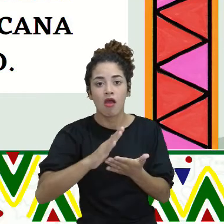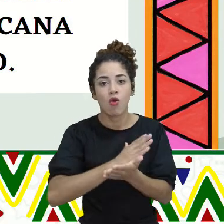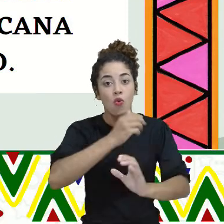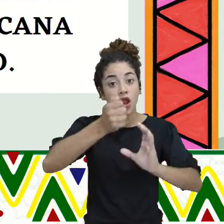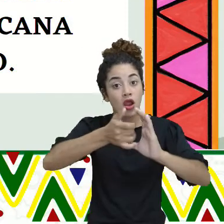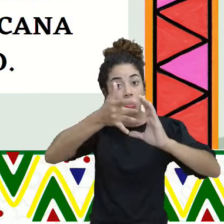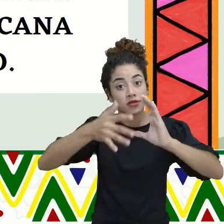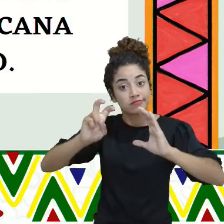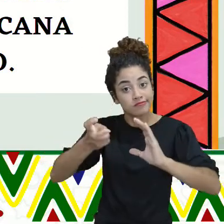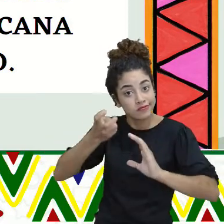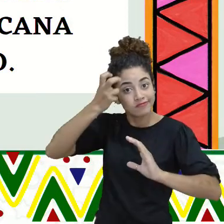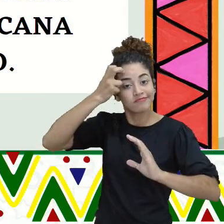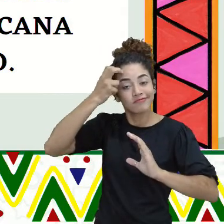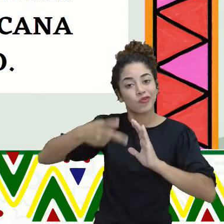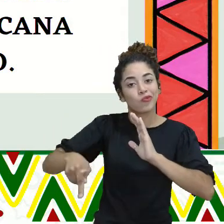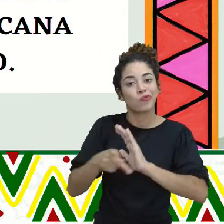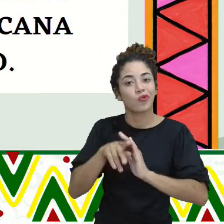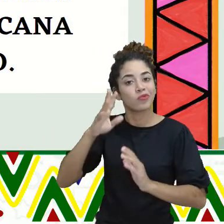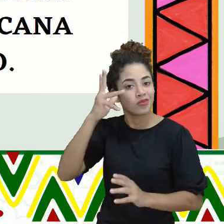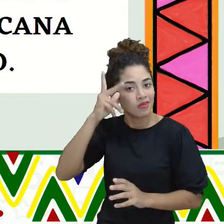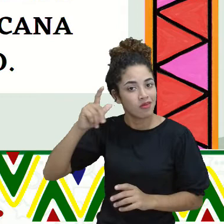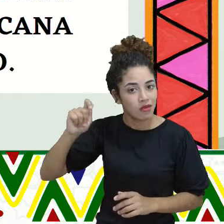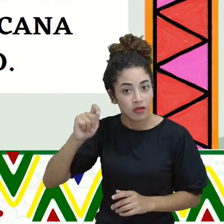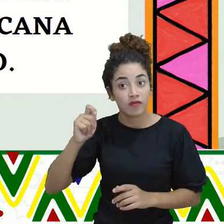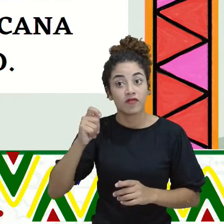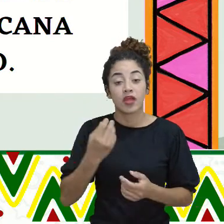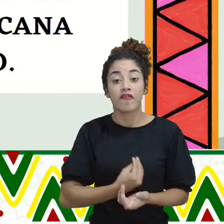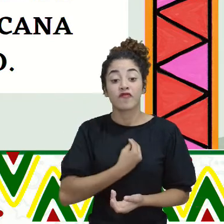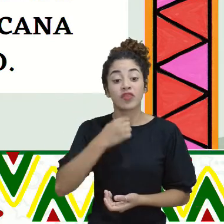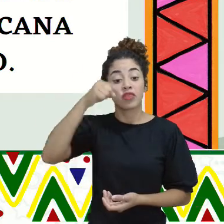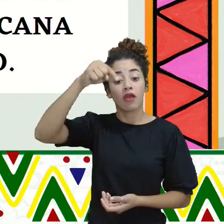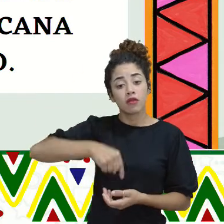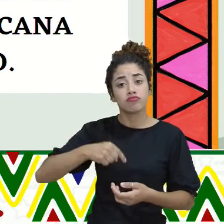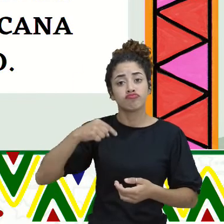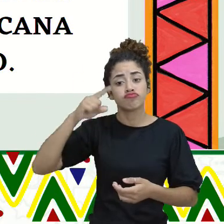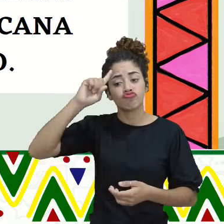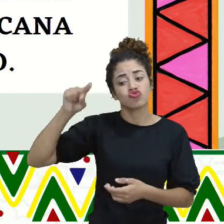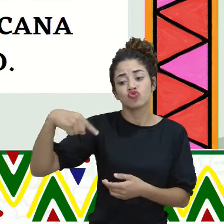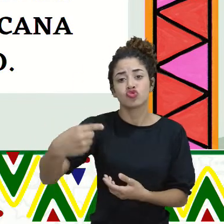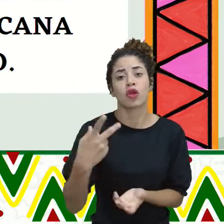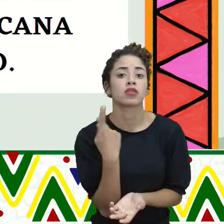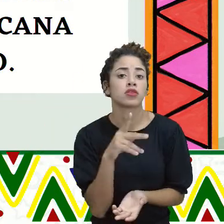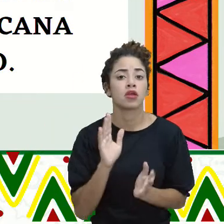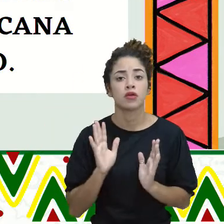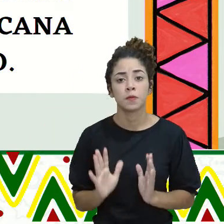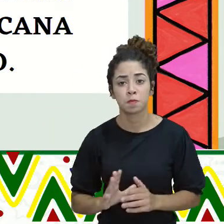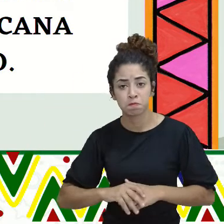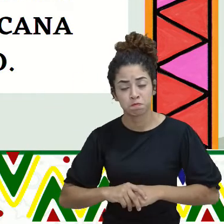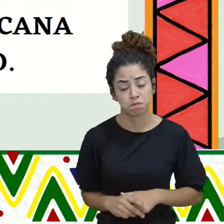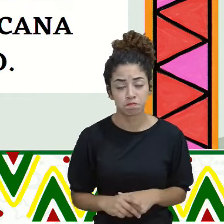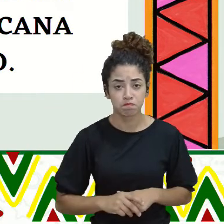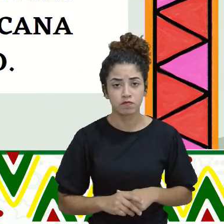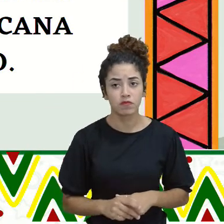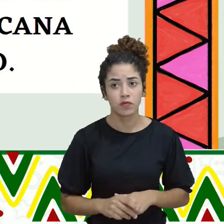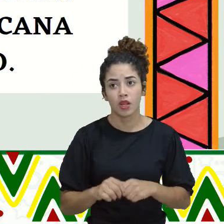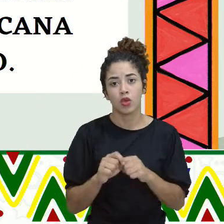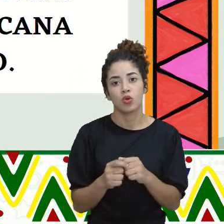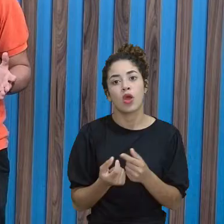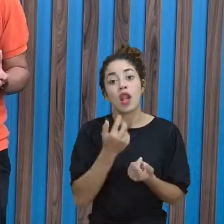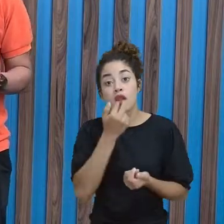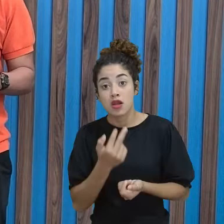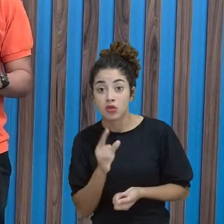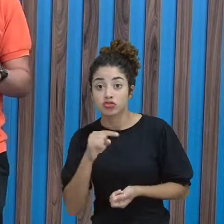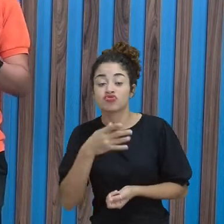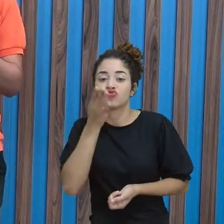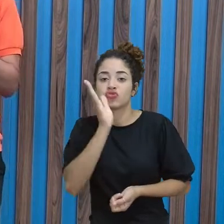características culturais de origem africana presentes no seu cotidiano, no seu dia a dia. Então, não, assim, o idioma a gente já